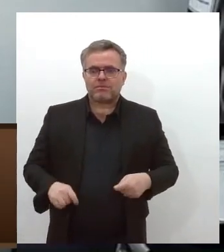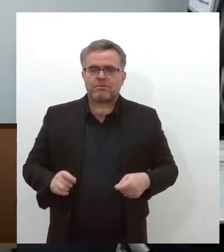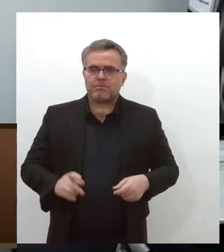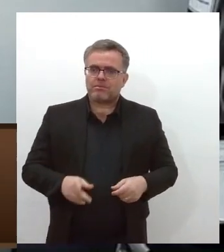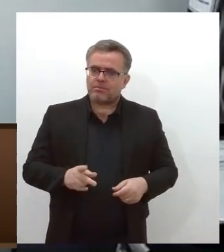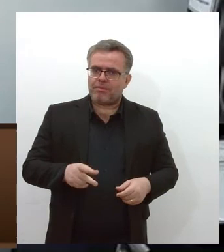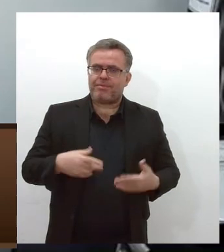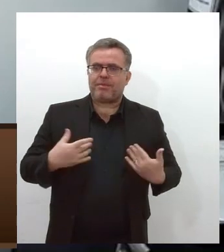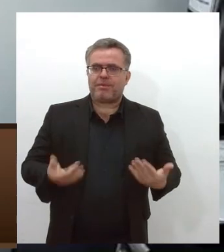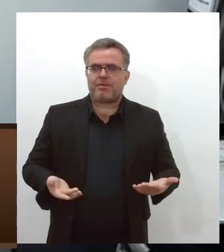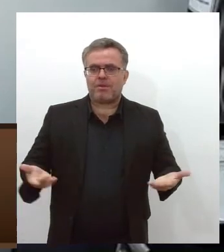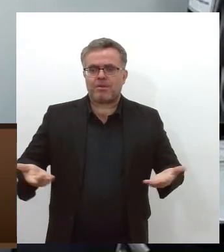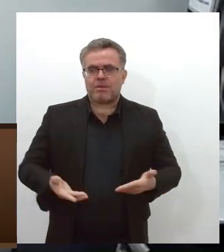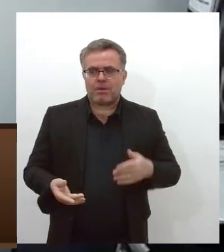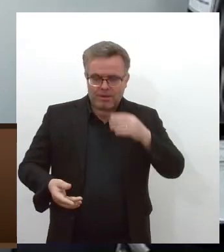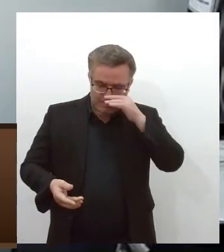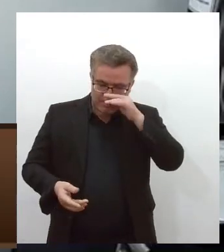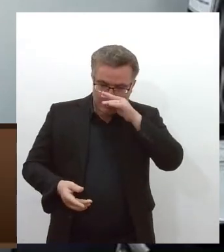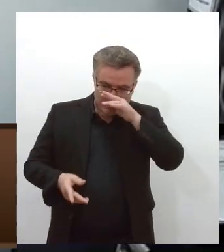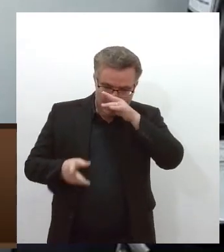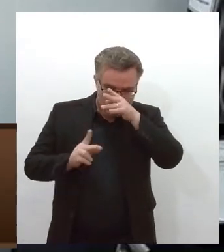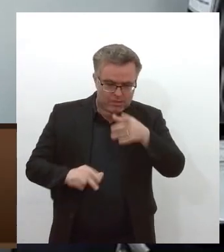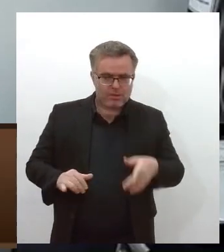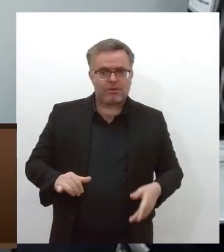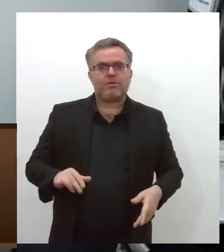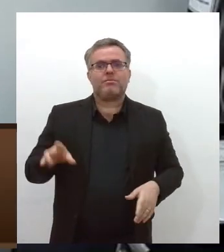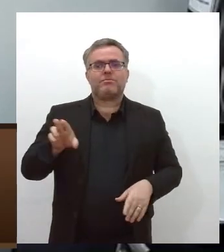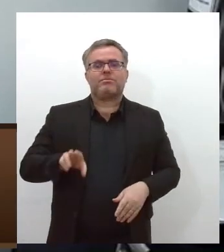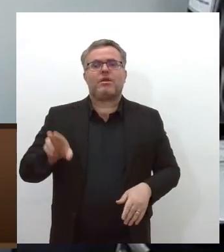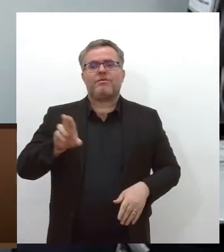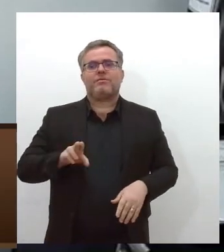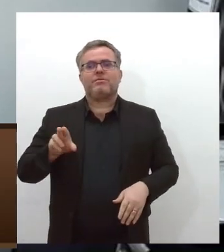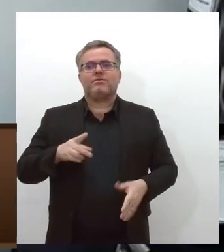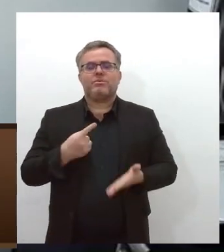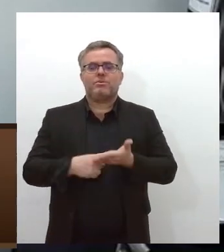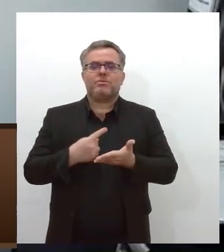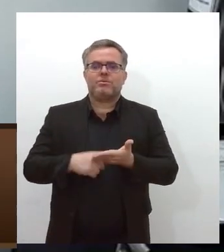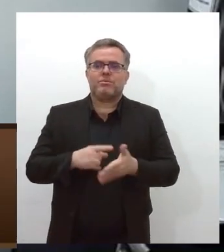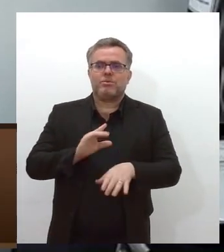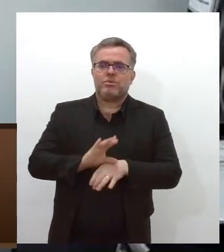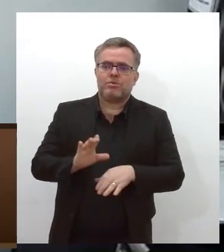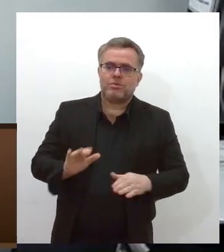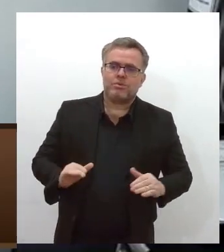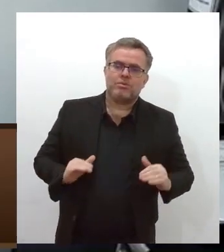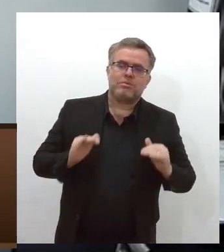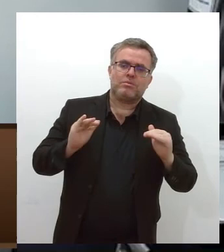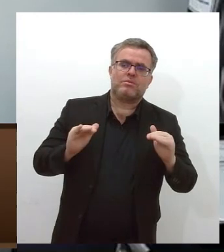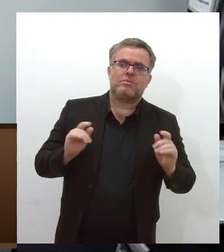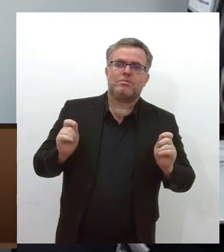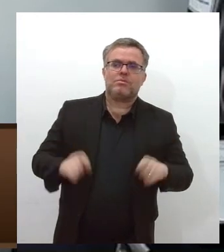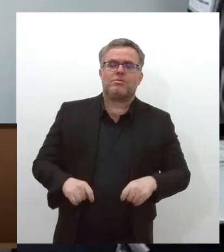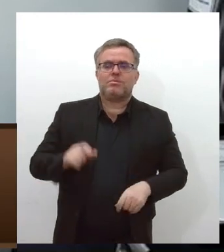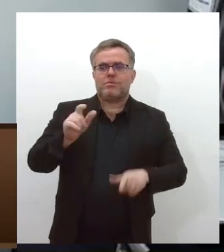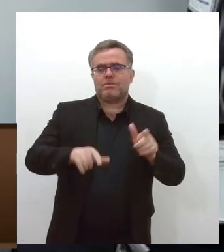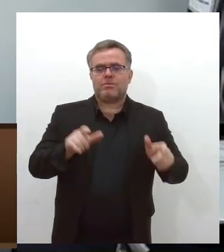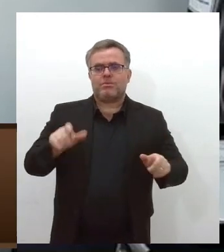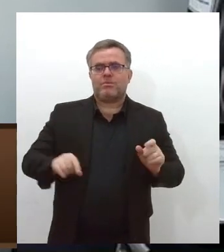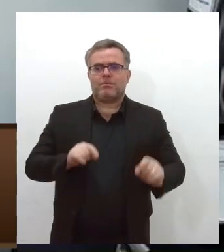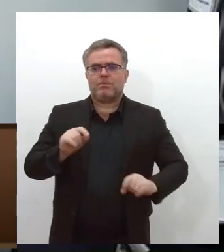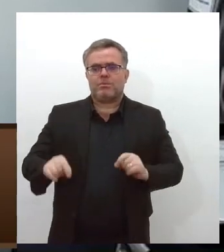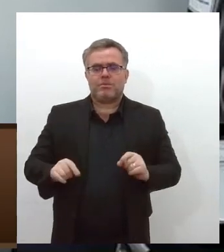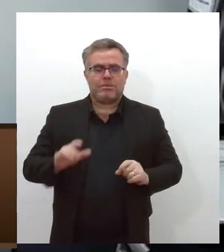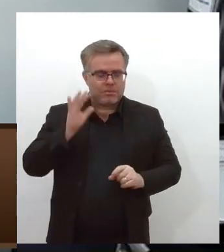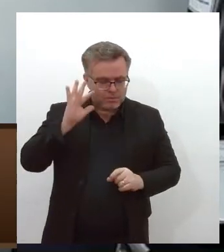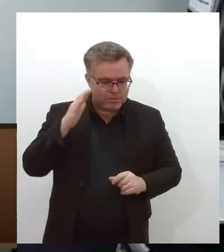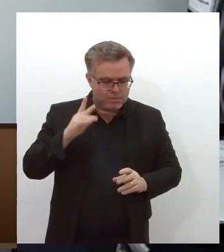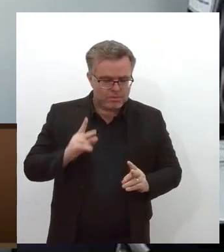estarão brevemente em uma universidade, fazendo um curso superior. Ou seja, são pessoas que têm que pensar sempre no futuro.